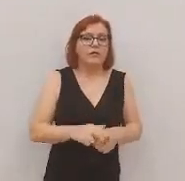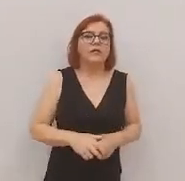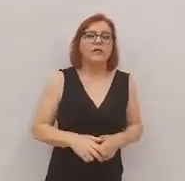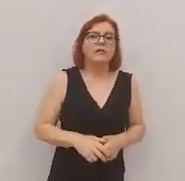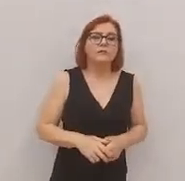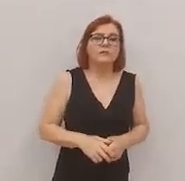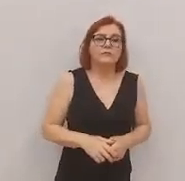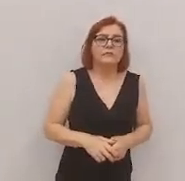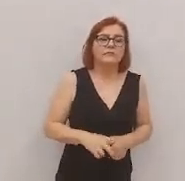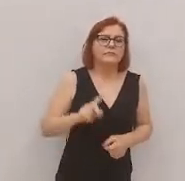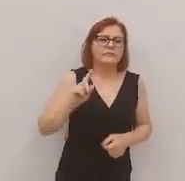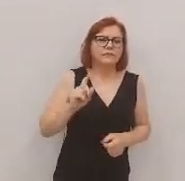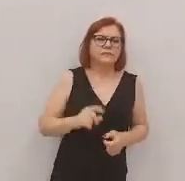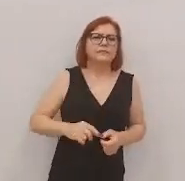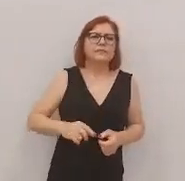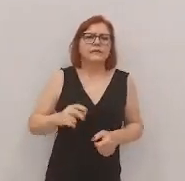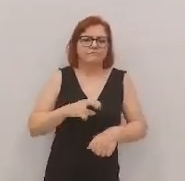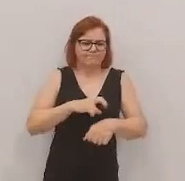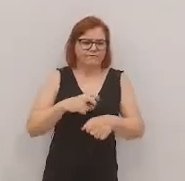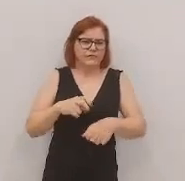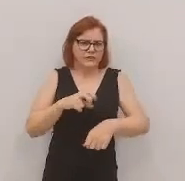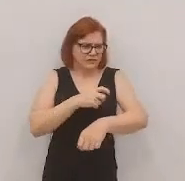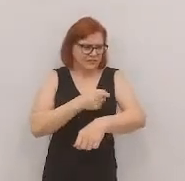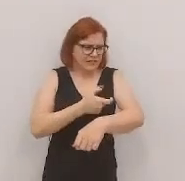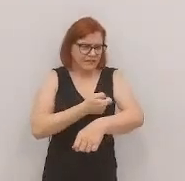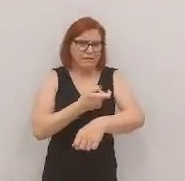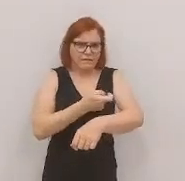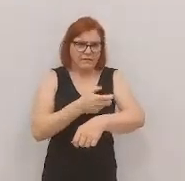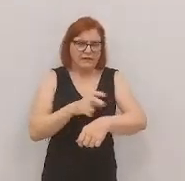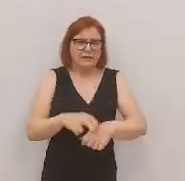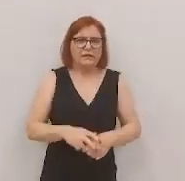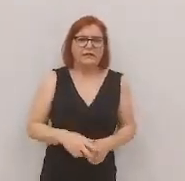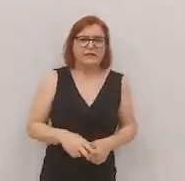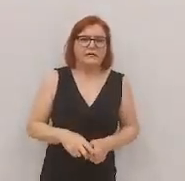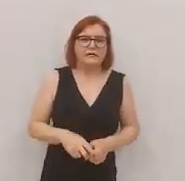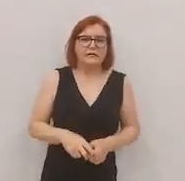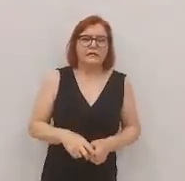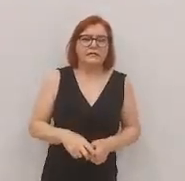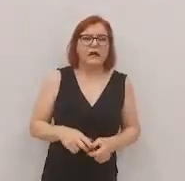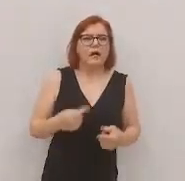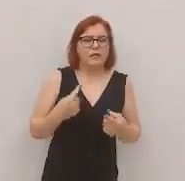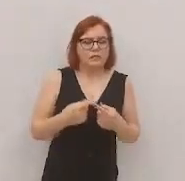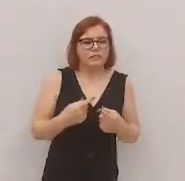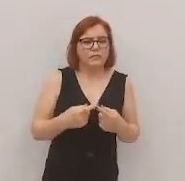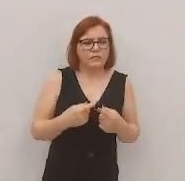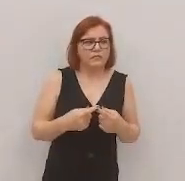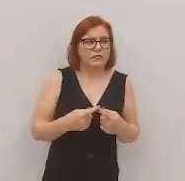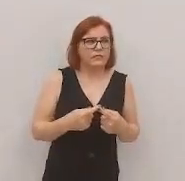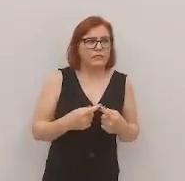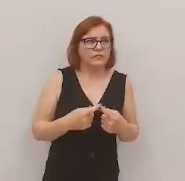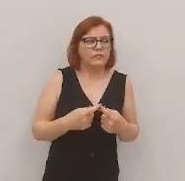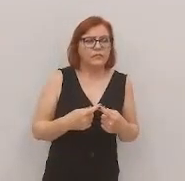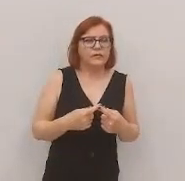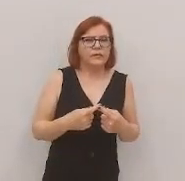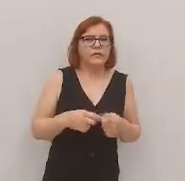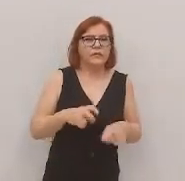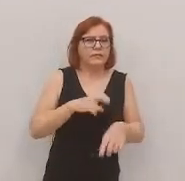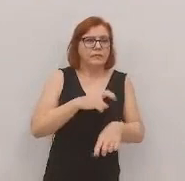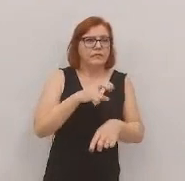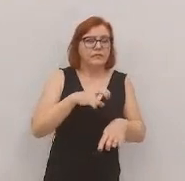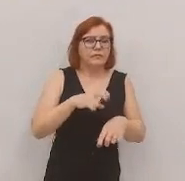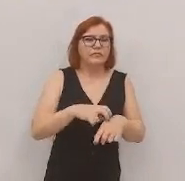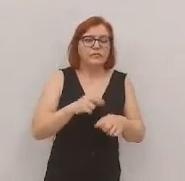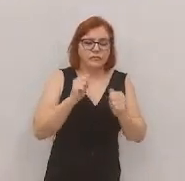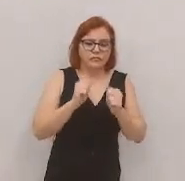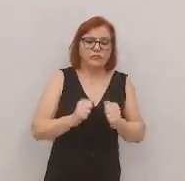venenosa que podia trazer muitos riscos, né? Para nós, lá para o galinheiro, sei lá, apesar que as galinhas,